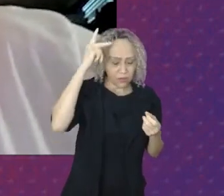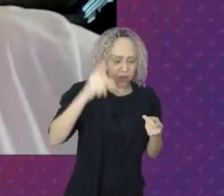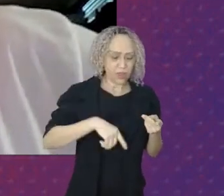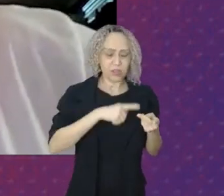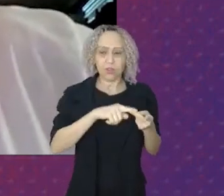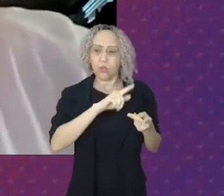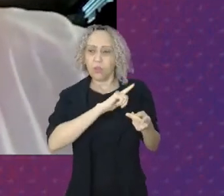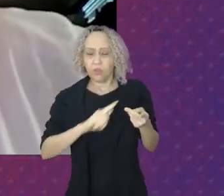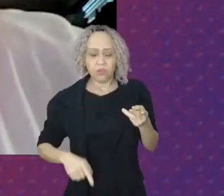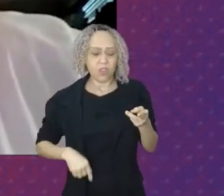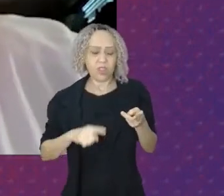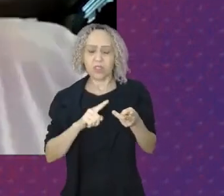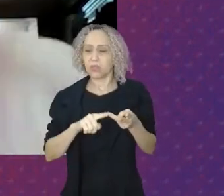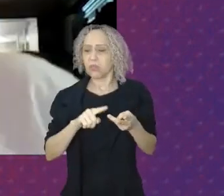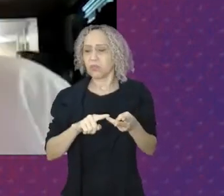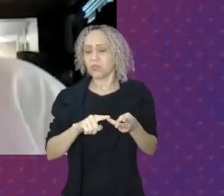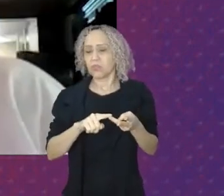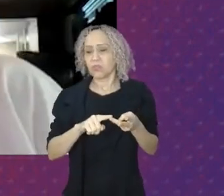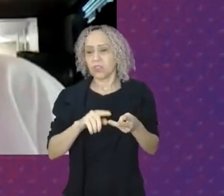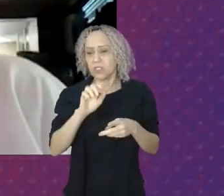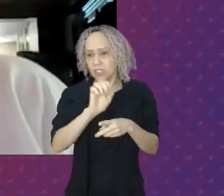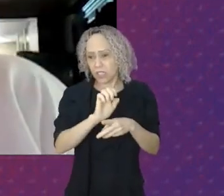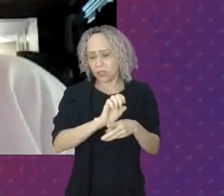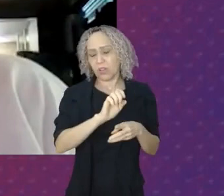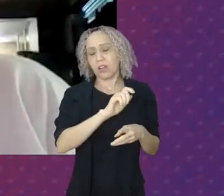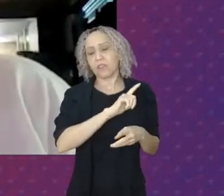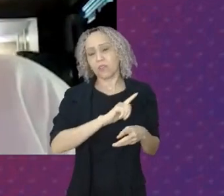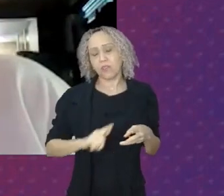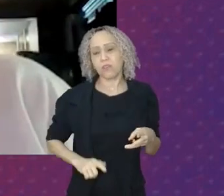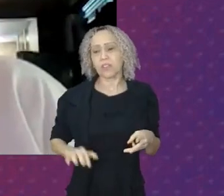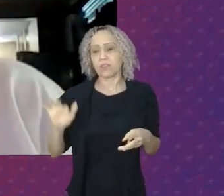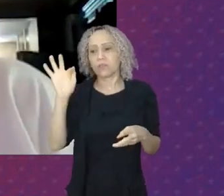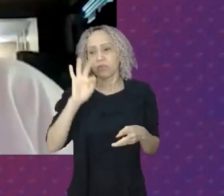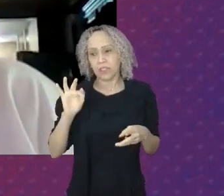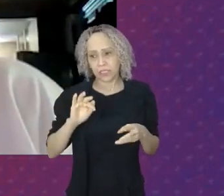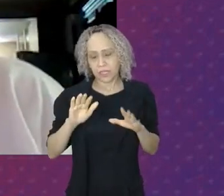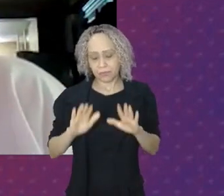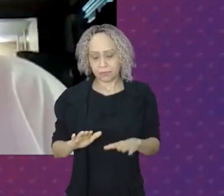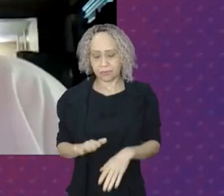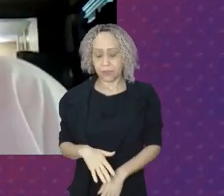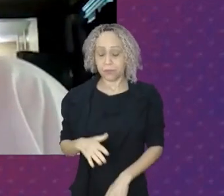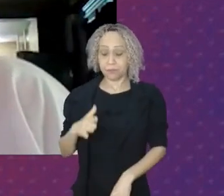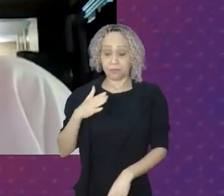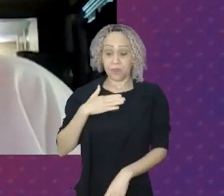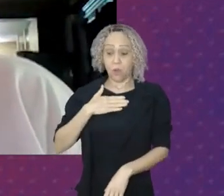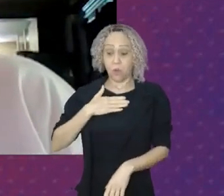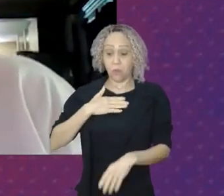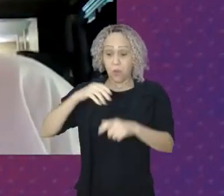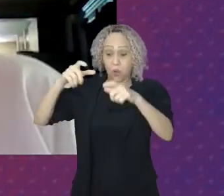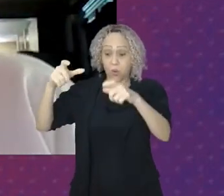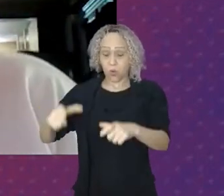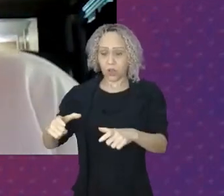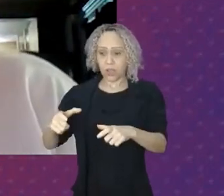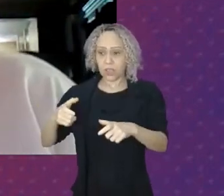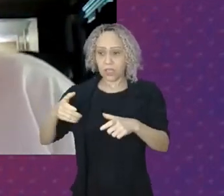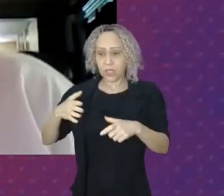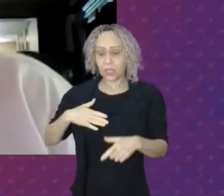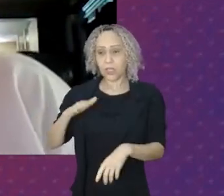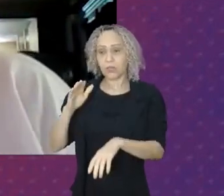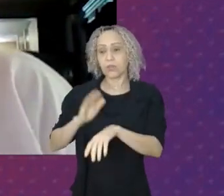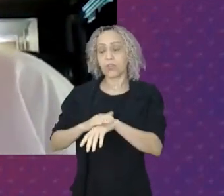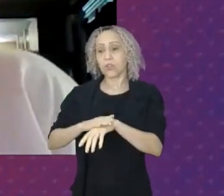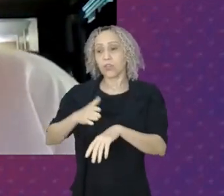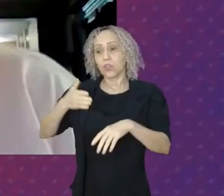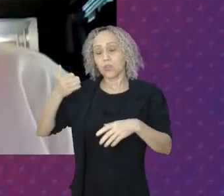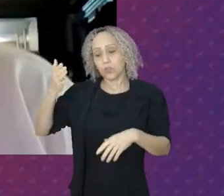do meu território. O meu território, eu estou em Curitiba, no Paraná, uma das cidades, uma das capitais